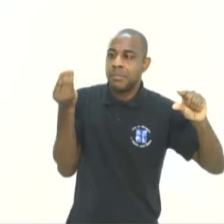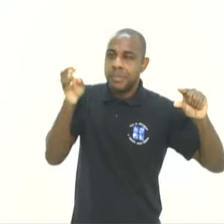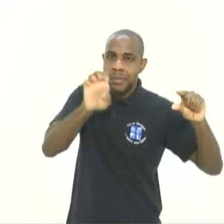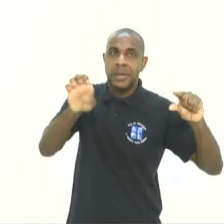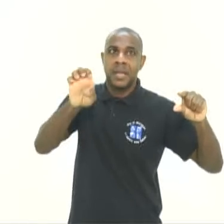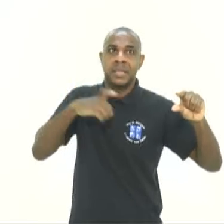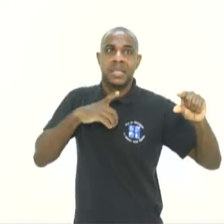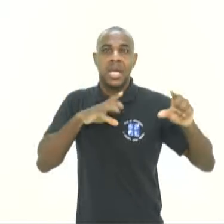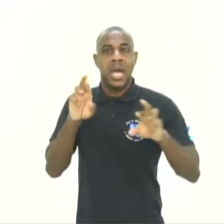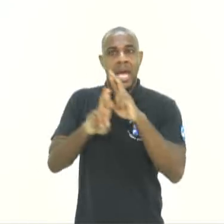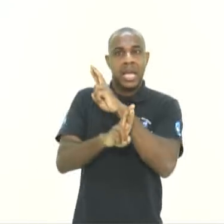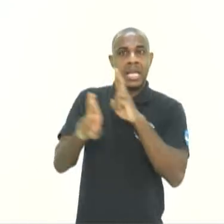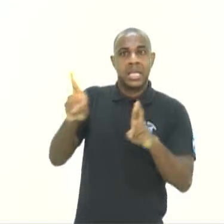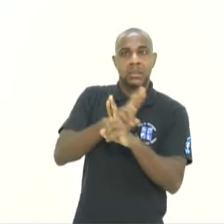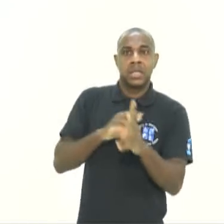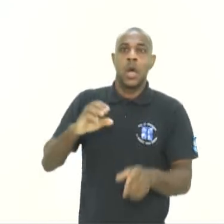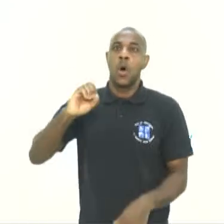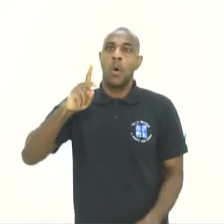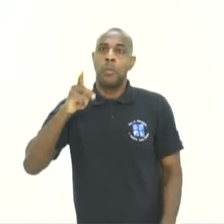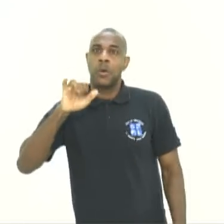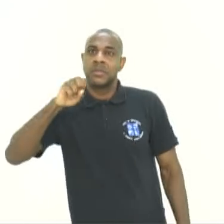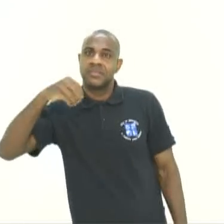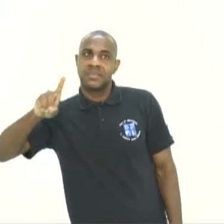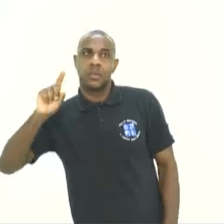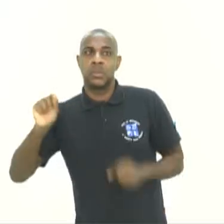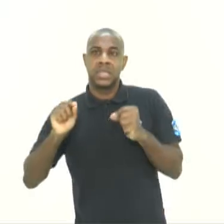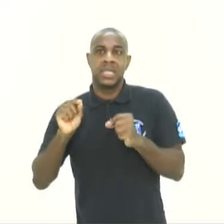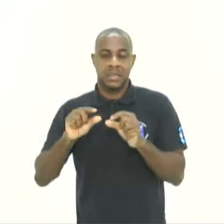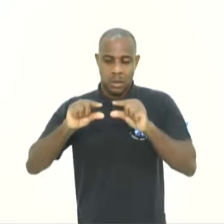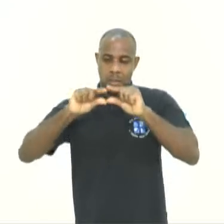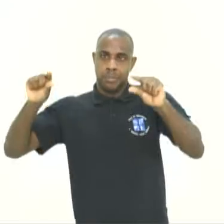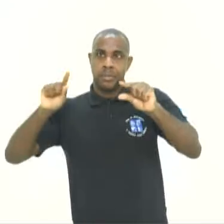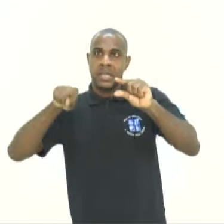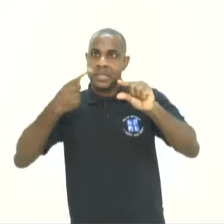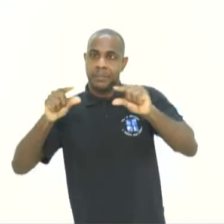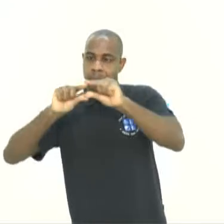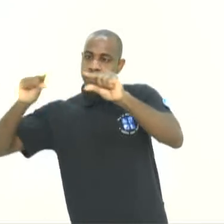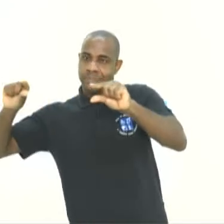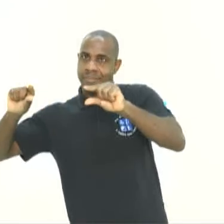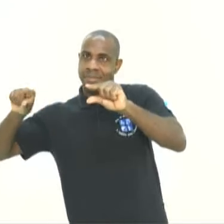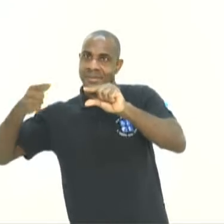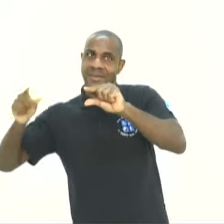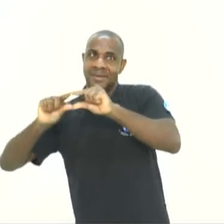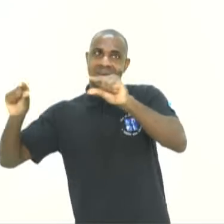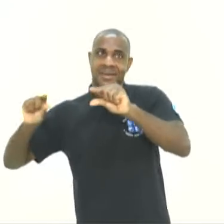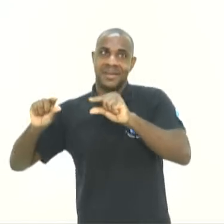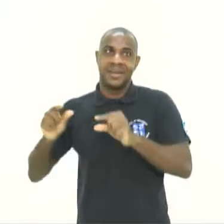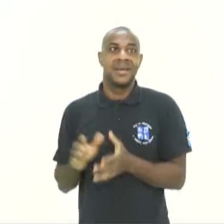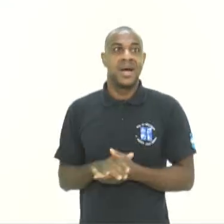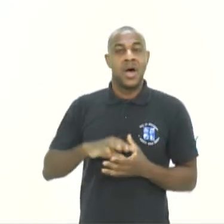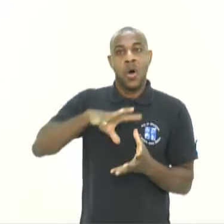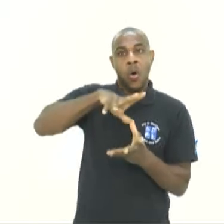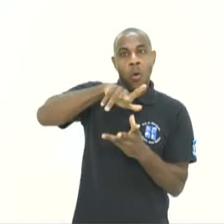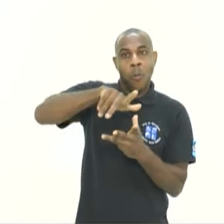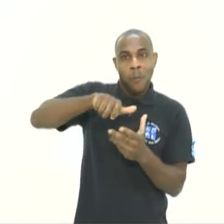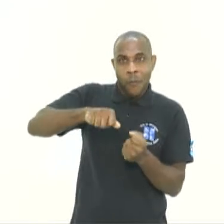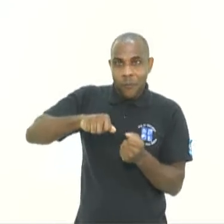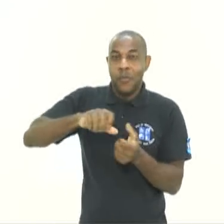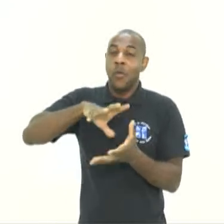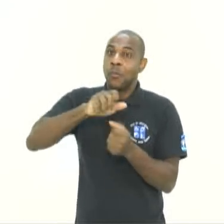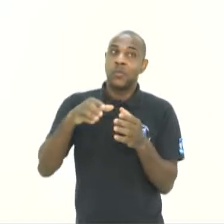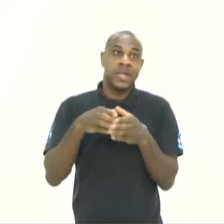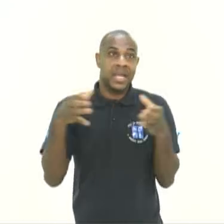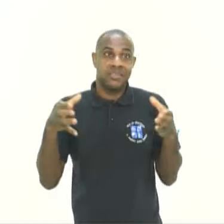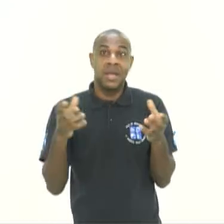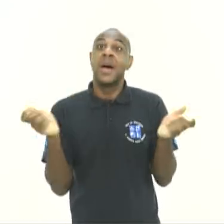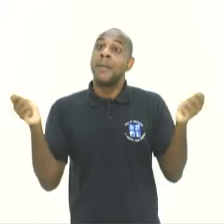de oposição com a oração que antecede. Ó, o mundo é grande, cabe na janela sobre o mar. Ele é